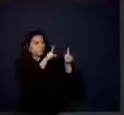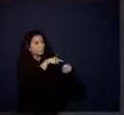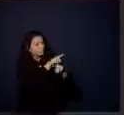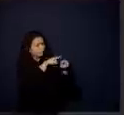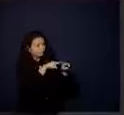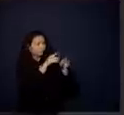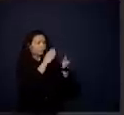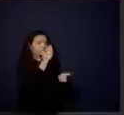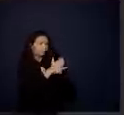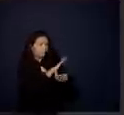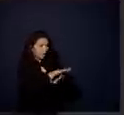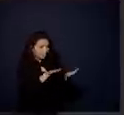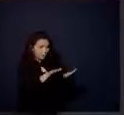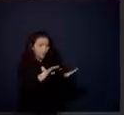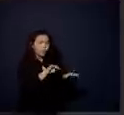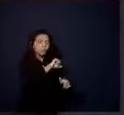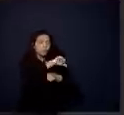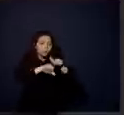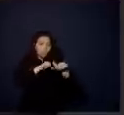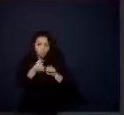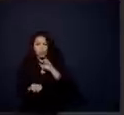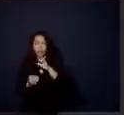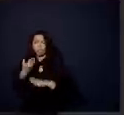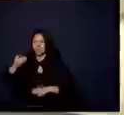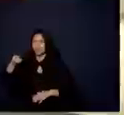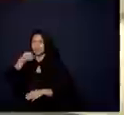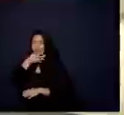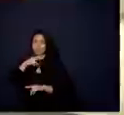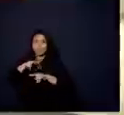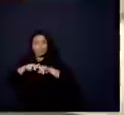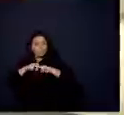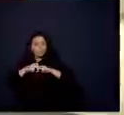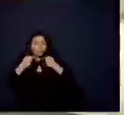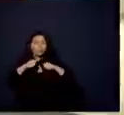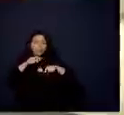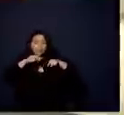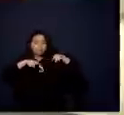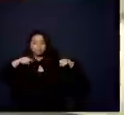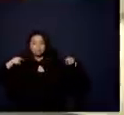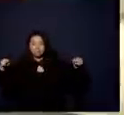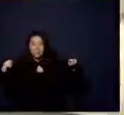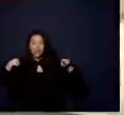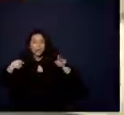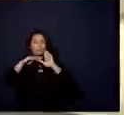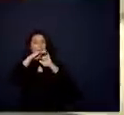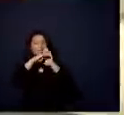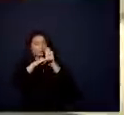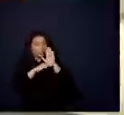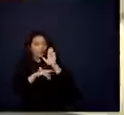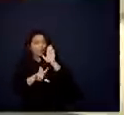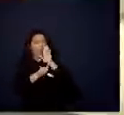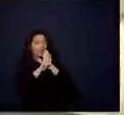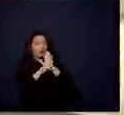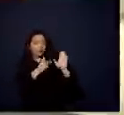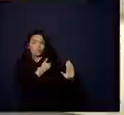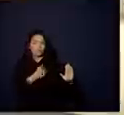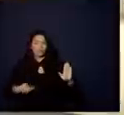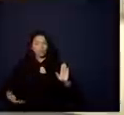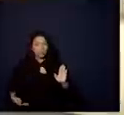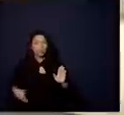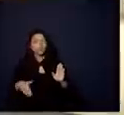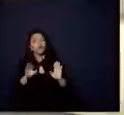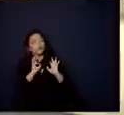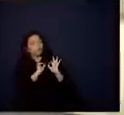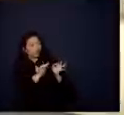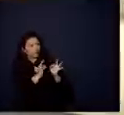política pública e como avaliação de política pública pode ajudar no fiscal é mais ou menos isso né é exatamente isso A ideia